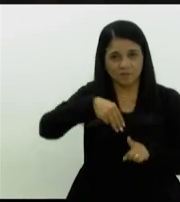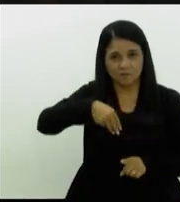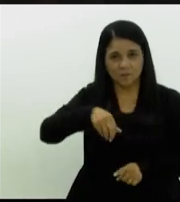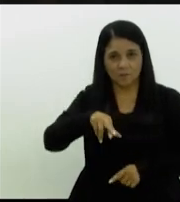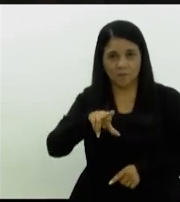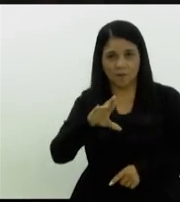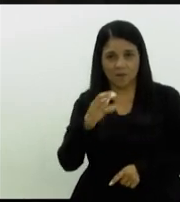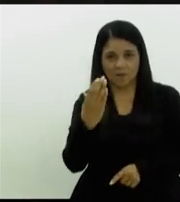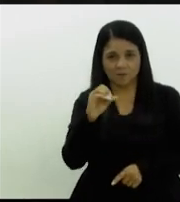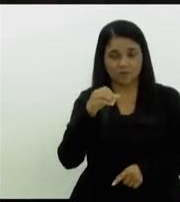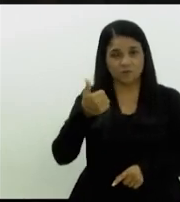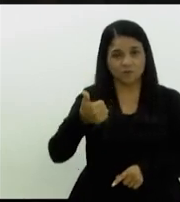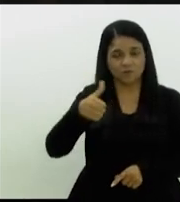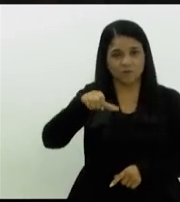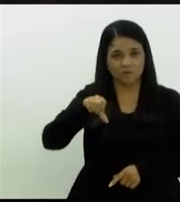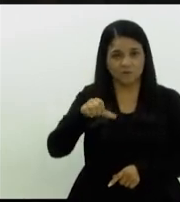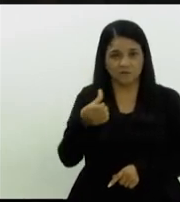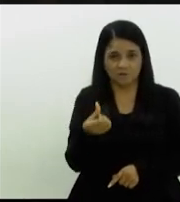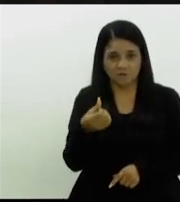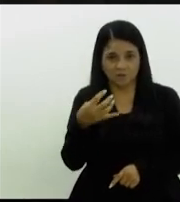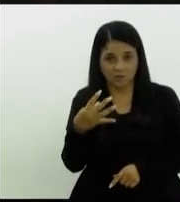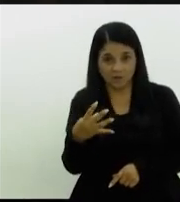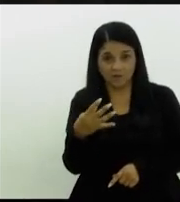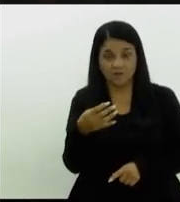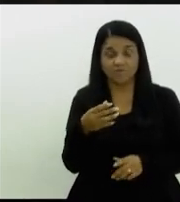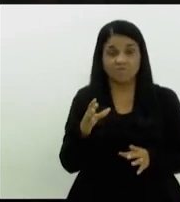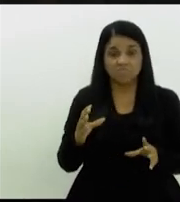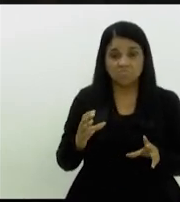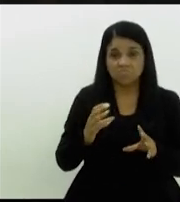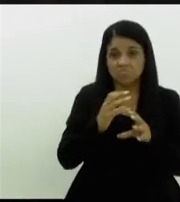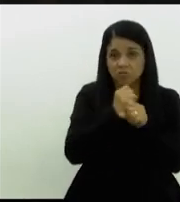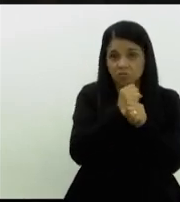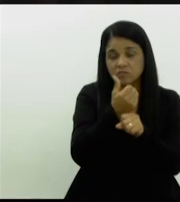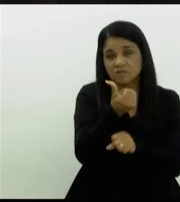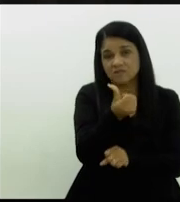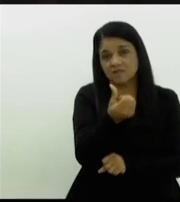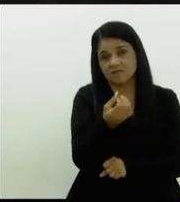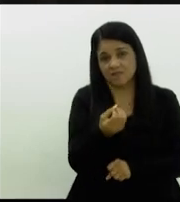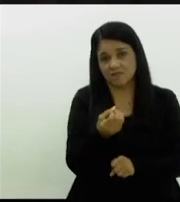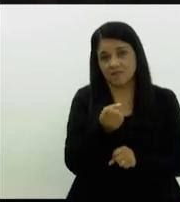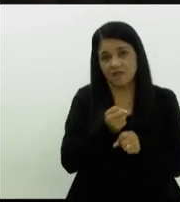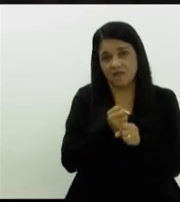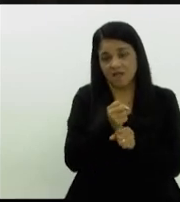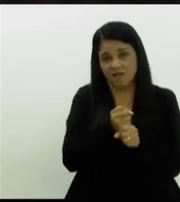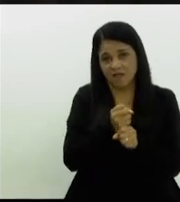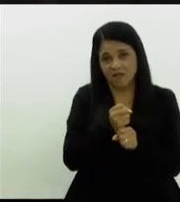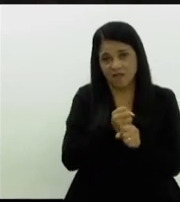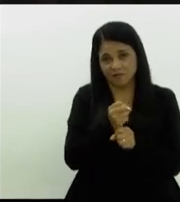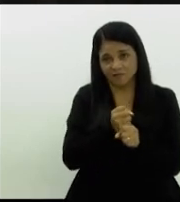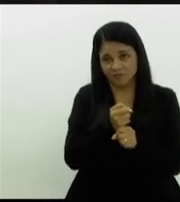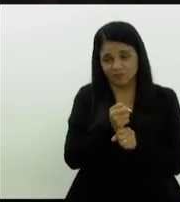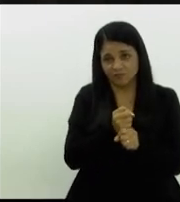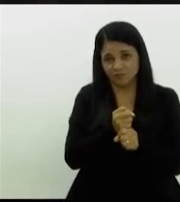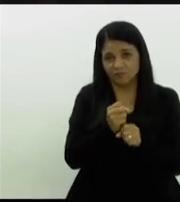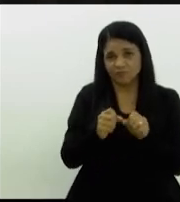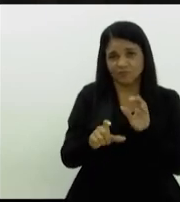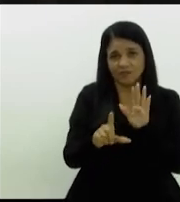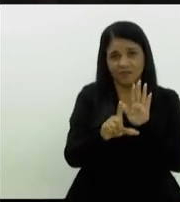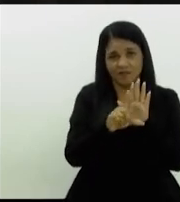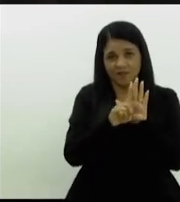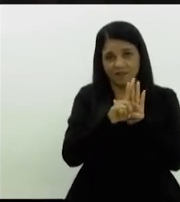de 1964, fez 60 anos da promulgação da